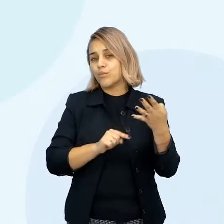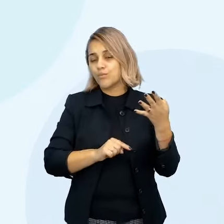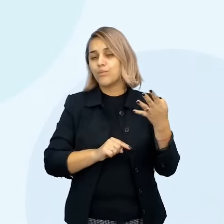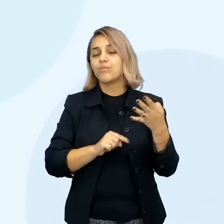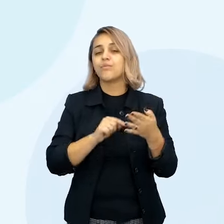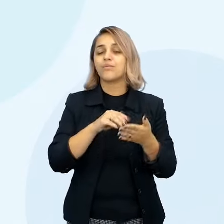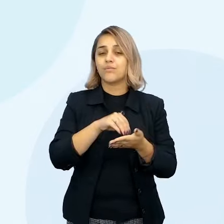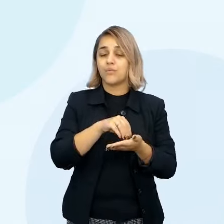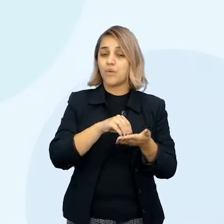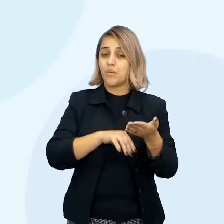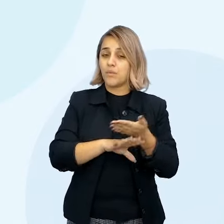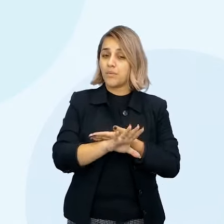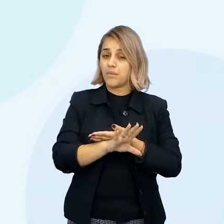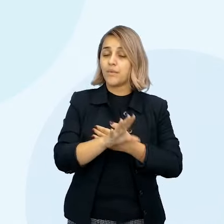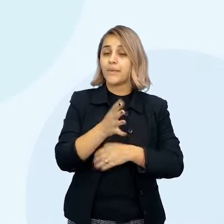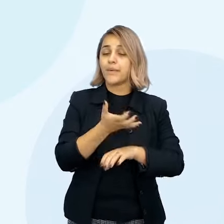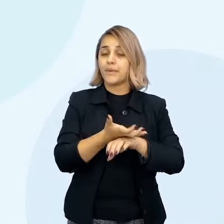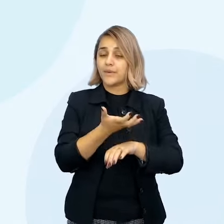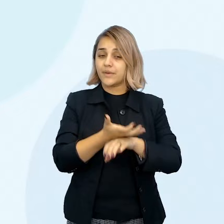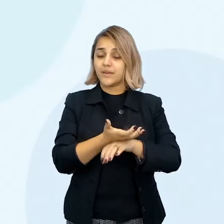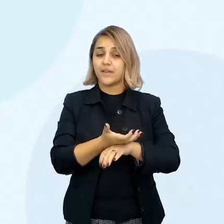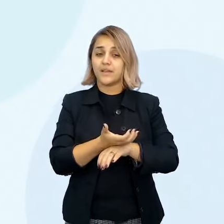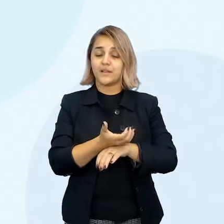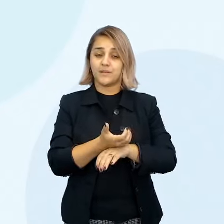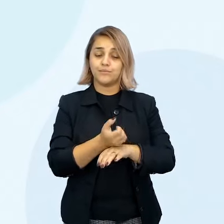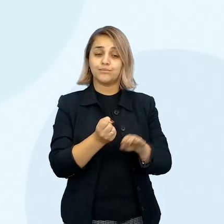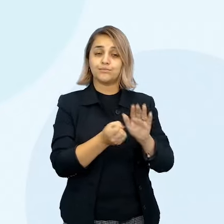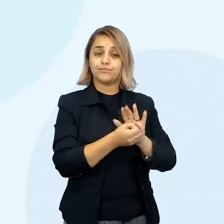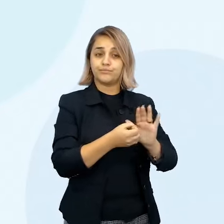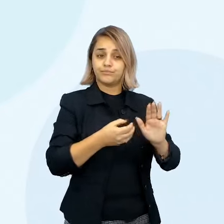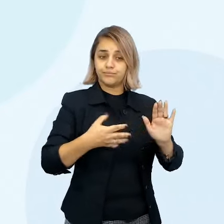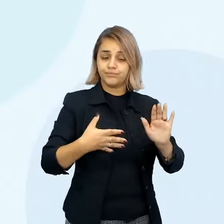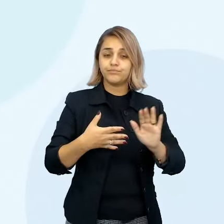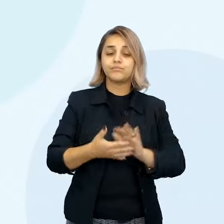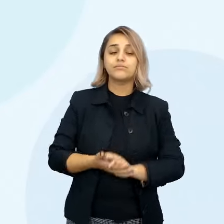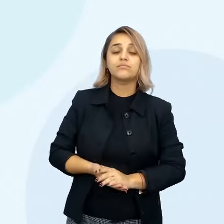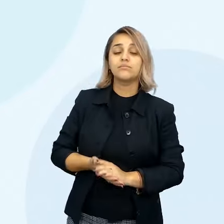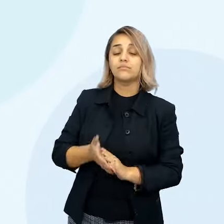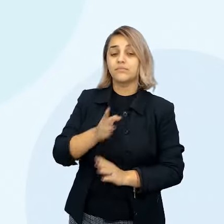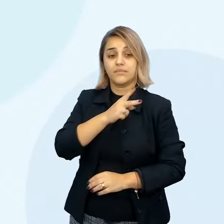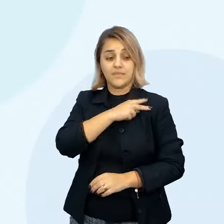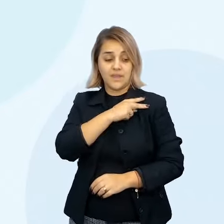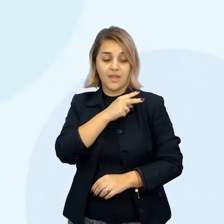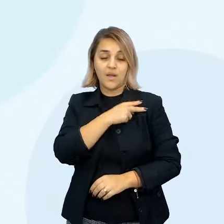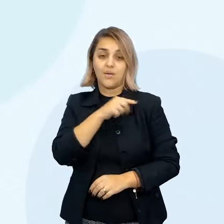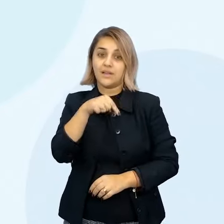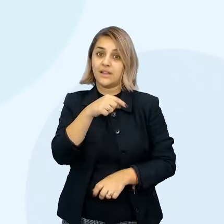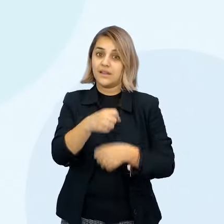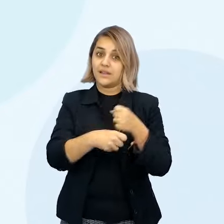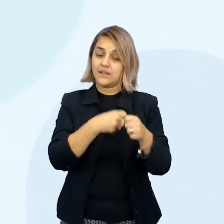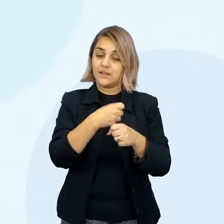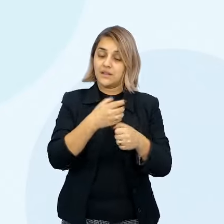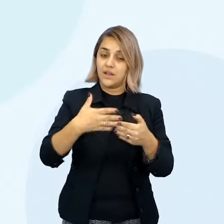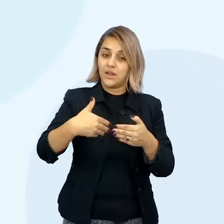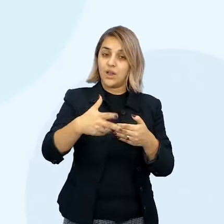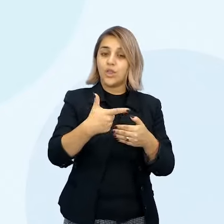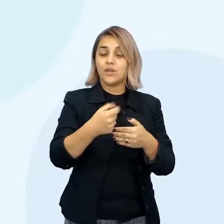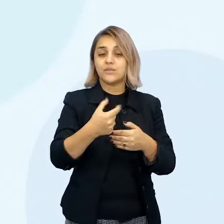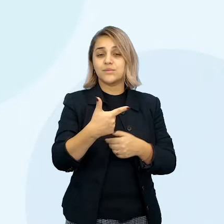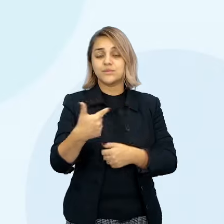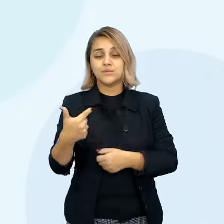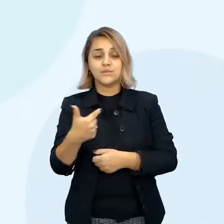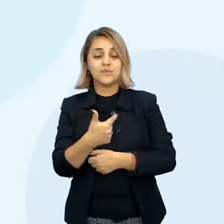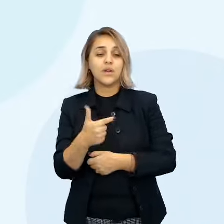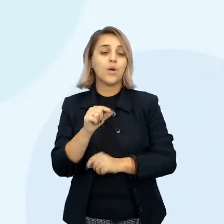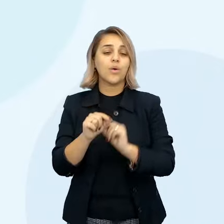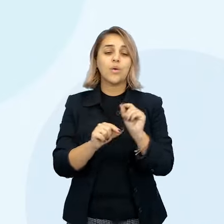do Inova. E na segunda série, que é o que a gente está implementando esse ano de 2022, os itinerários formativos, eles